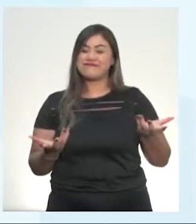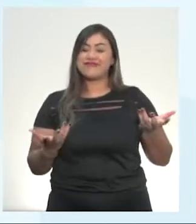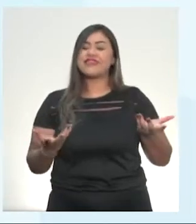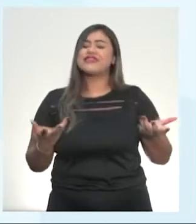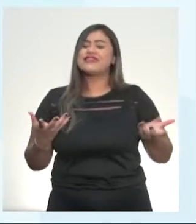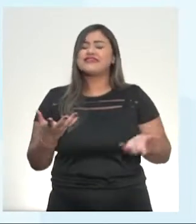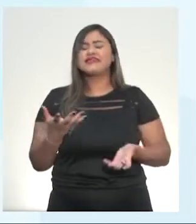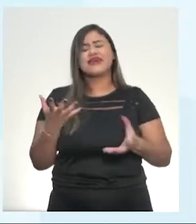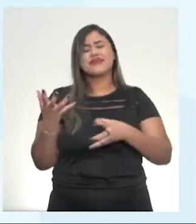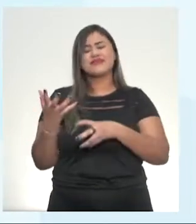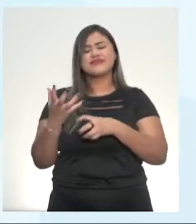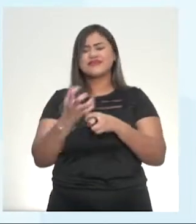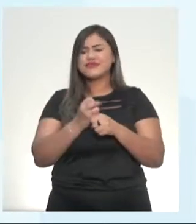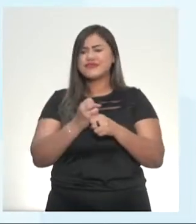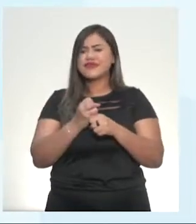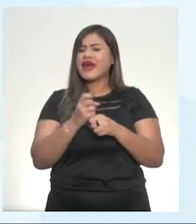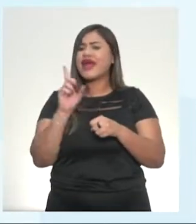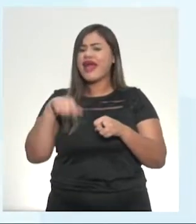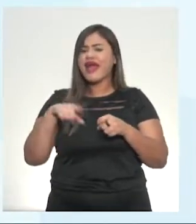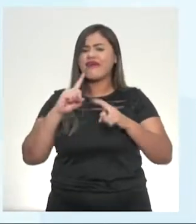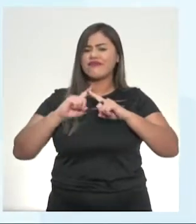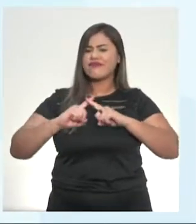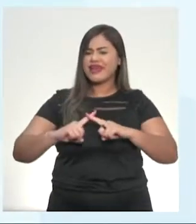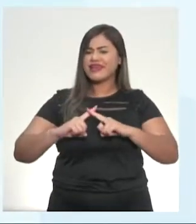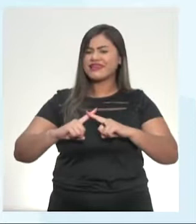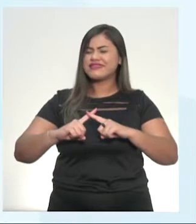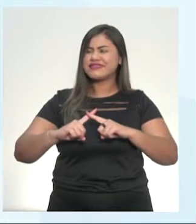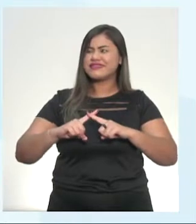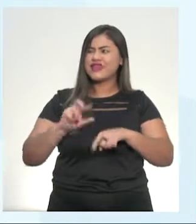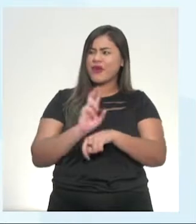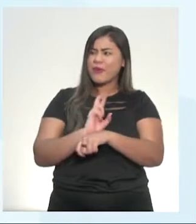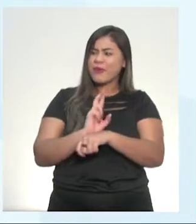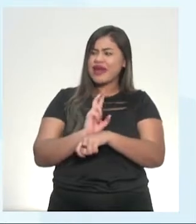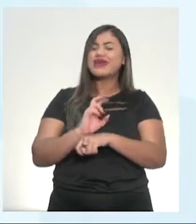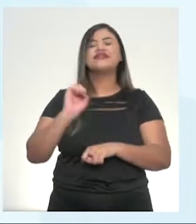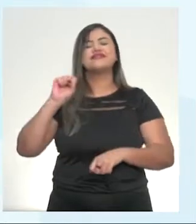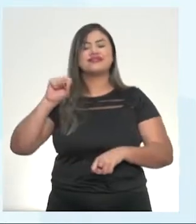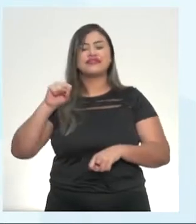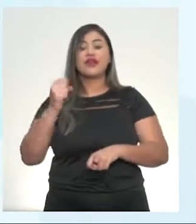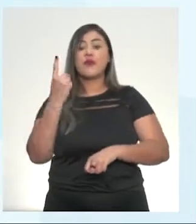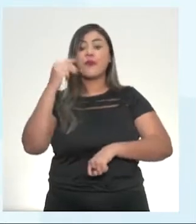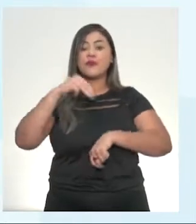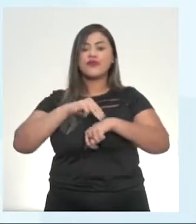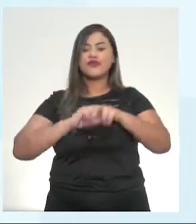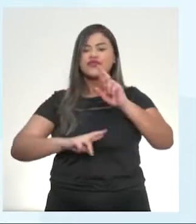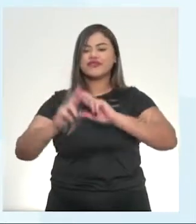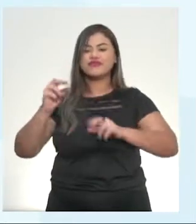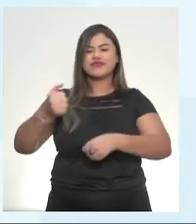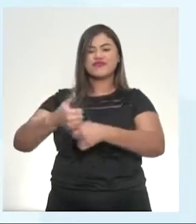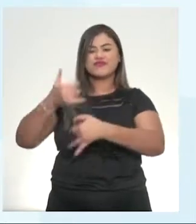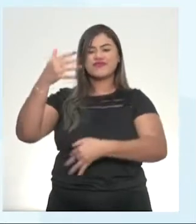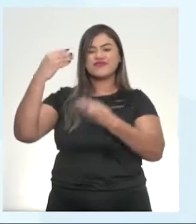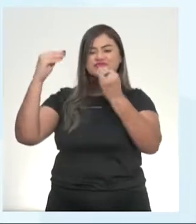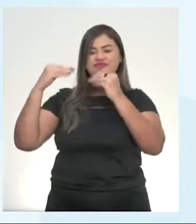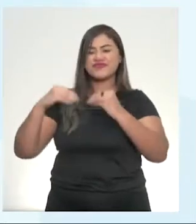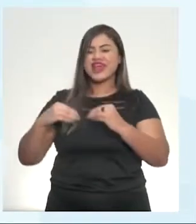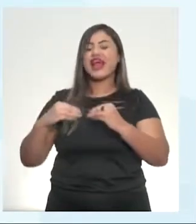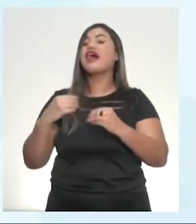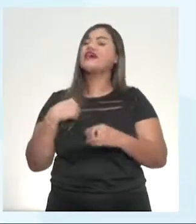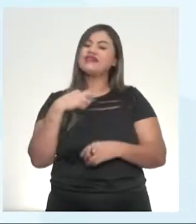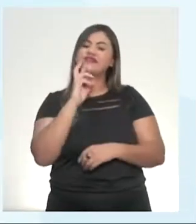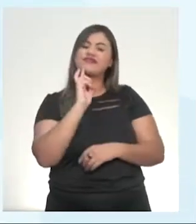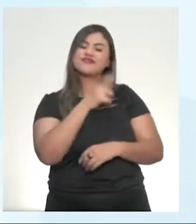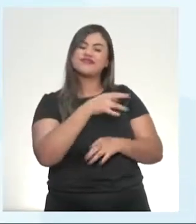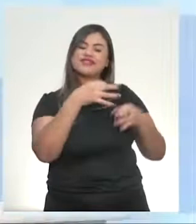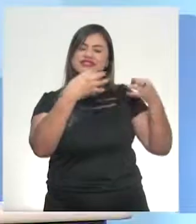Então, aqui é uma continha de vezes, professora Roberta? Eles vão ter um minuto para fazer essa continha de vezes e colocar aqui no chat para mim, para eu poder passar para você